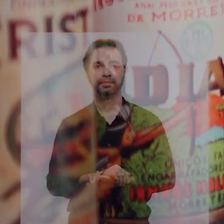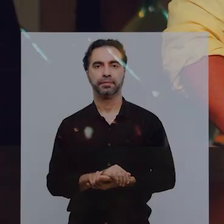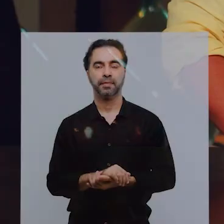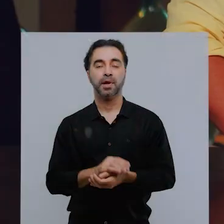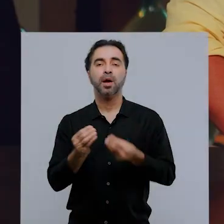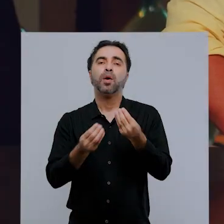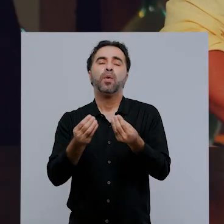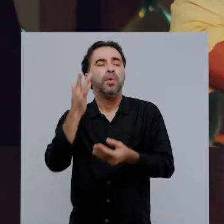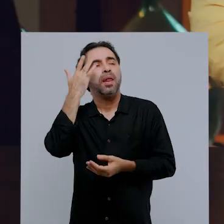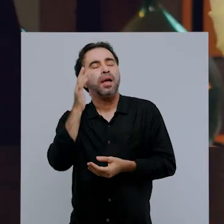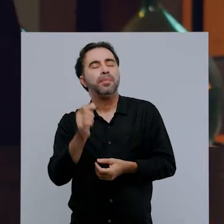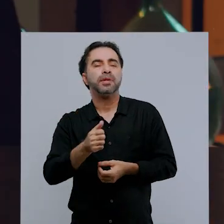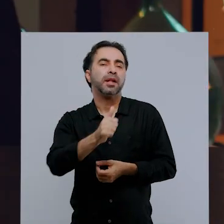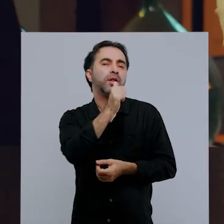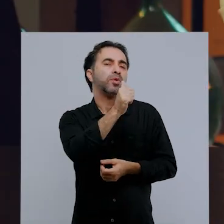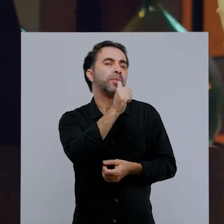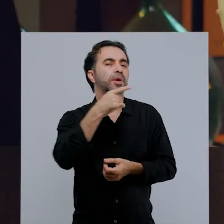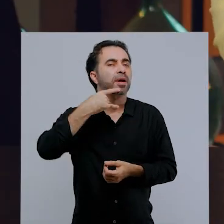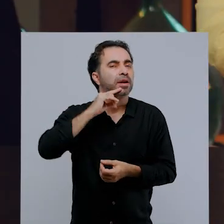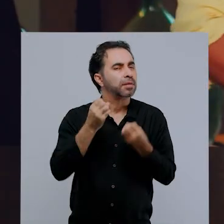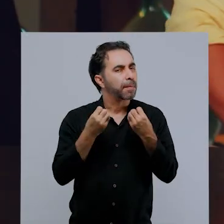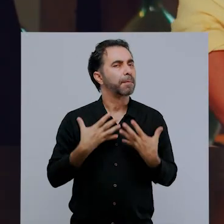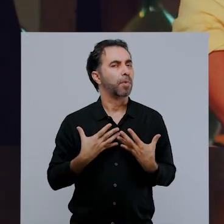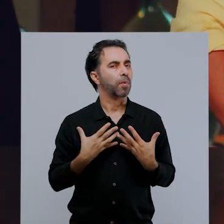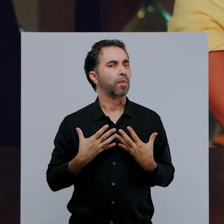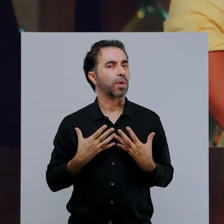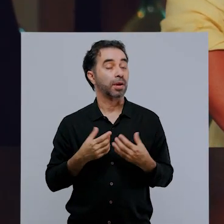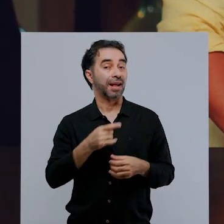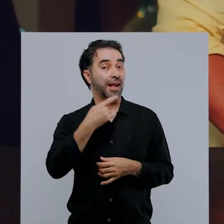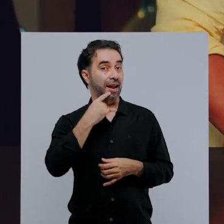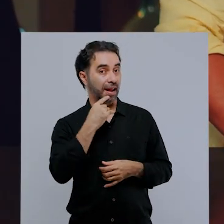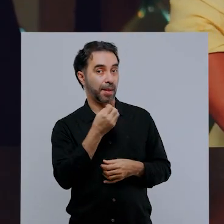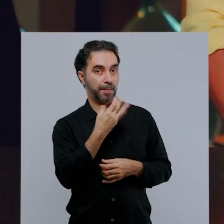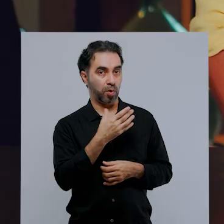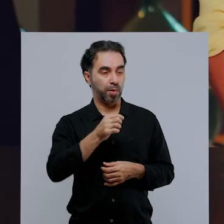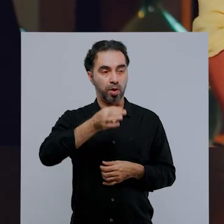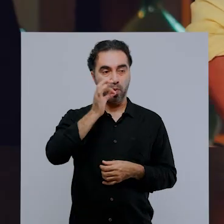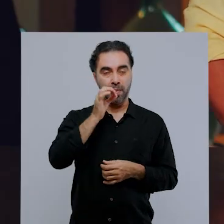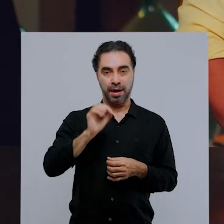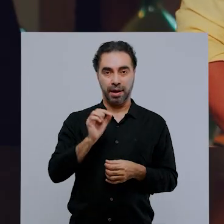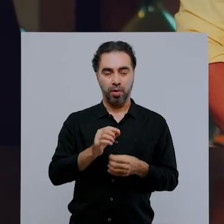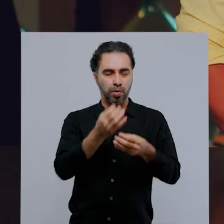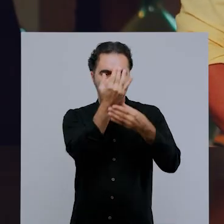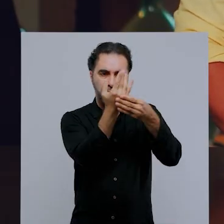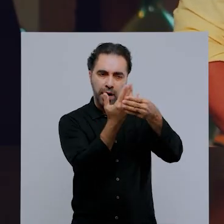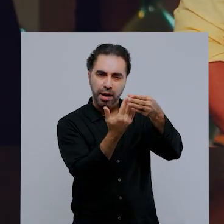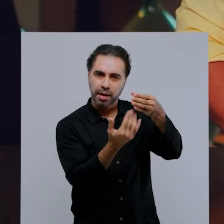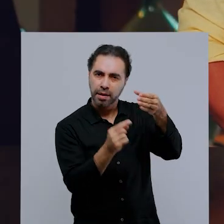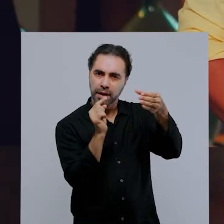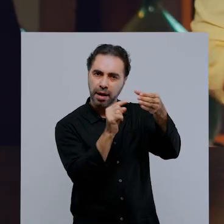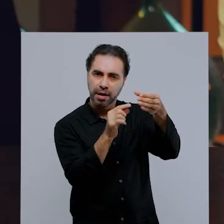E como é que a gente sabe quando está tomando uma cachaça boa mesmo? A cachaça boa, para você tomar ela ou cristalina ou